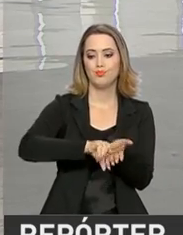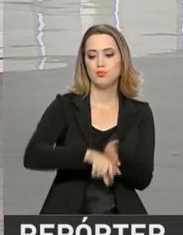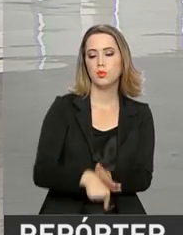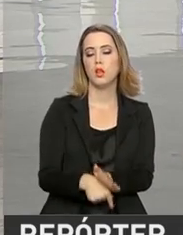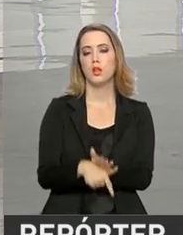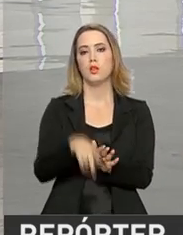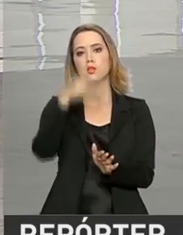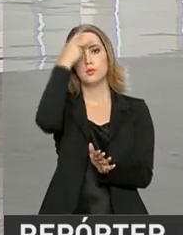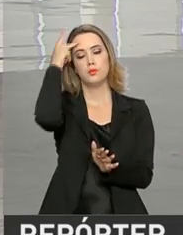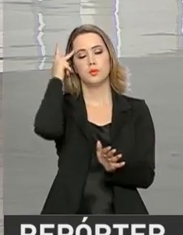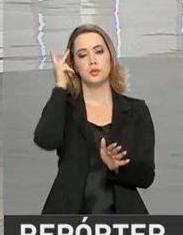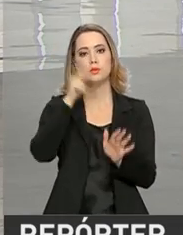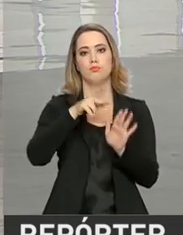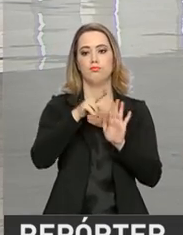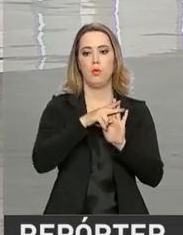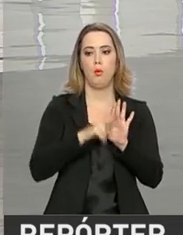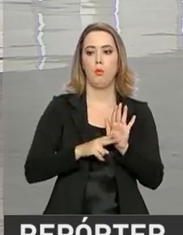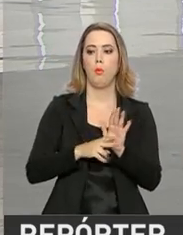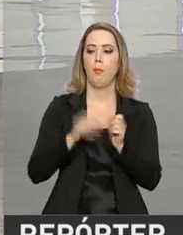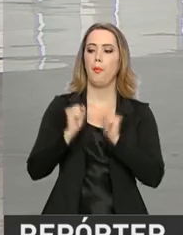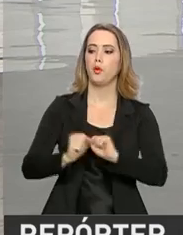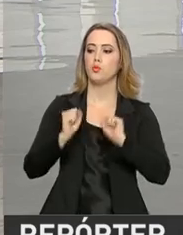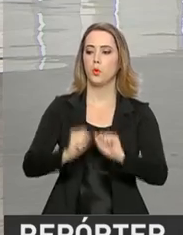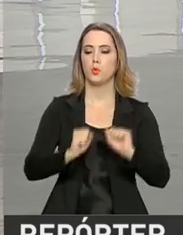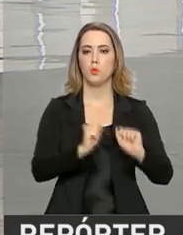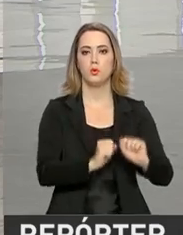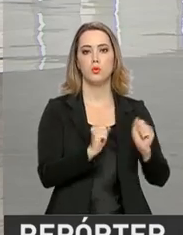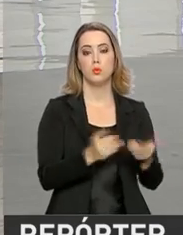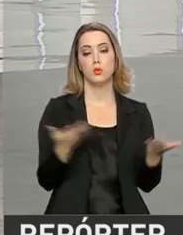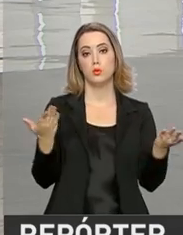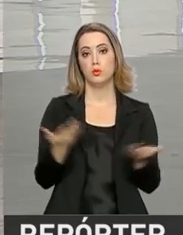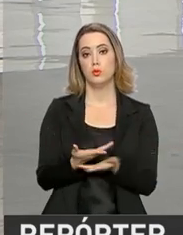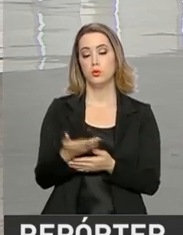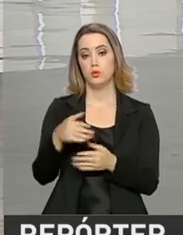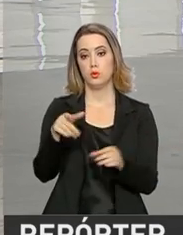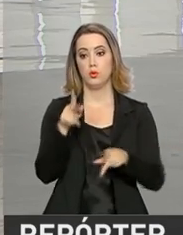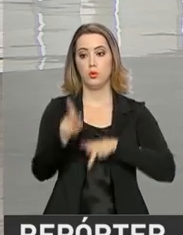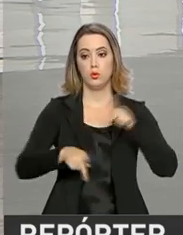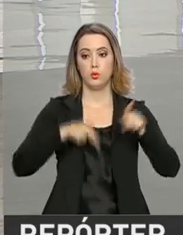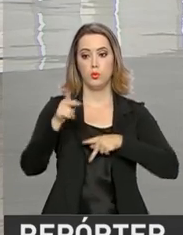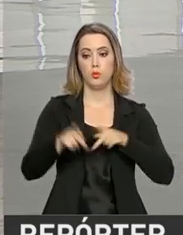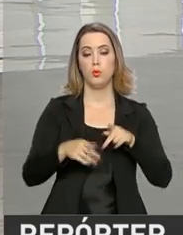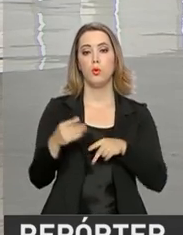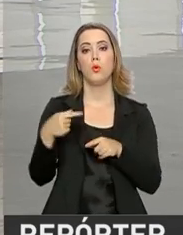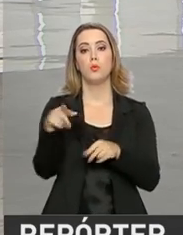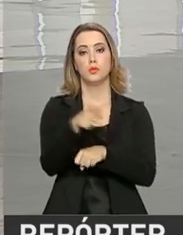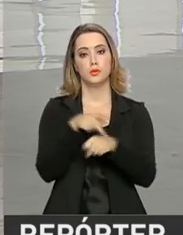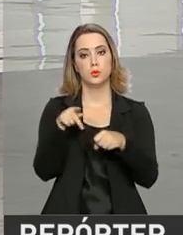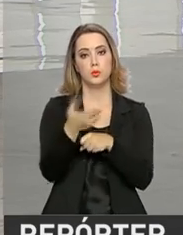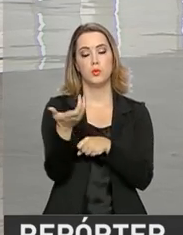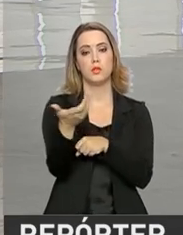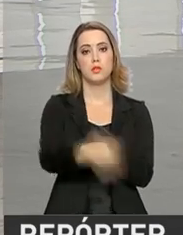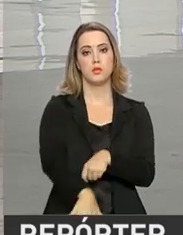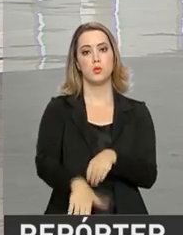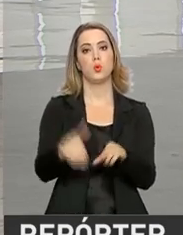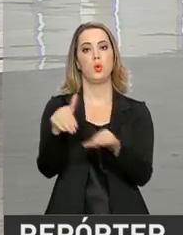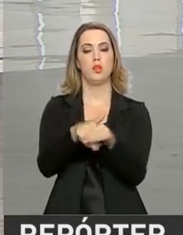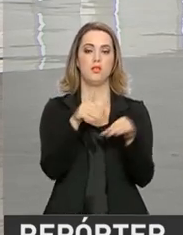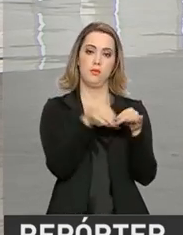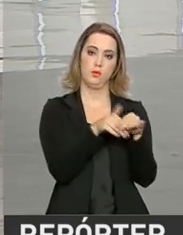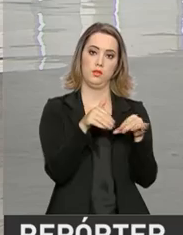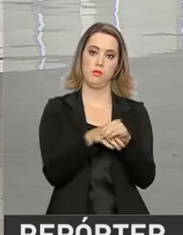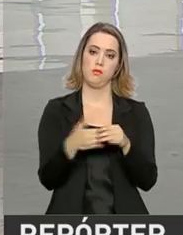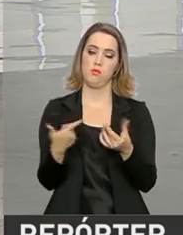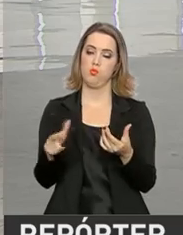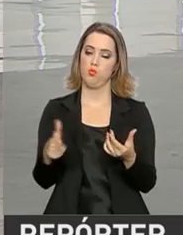a sociedade rejeitou em plebiscito no último domingo o acordo firmado entre o governo colombiano